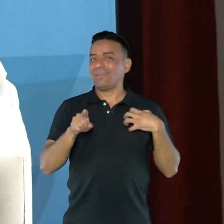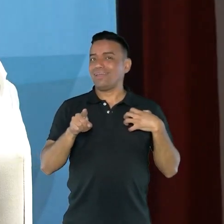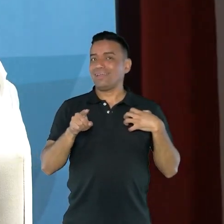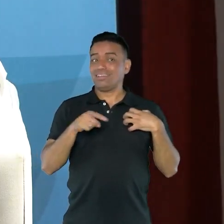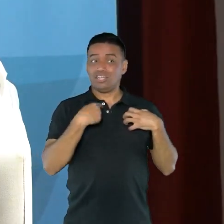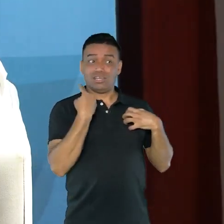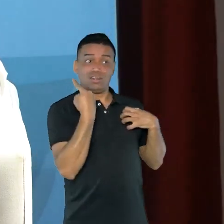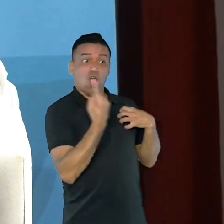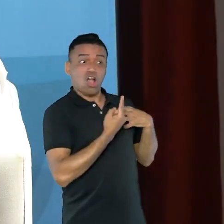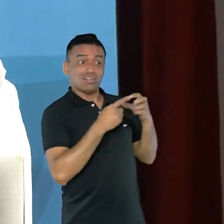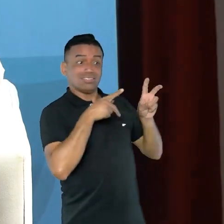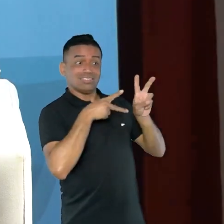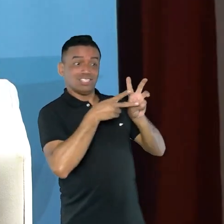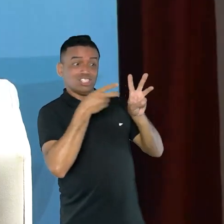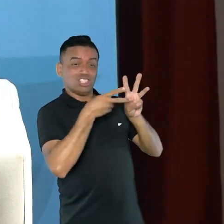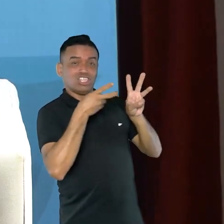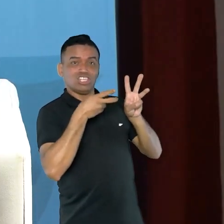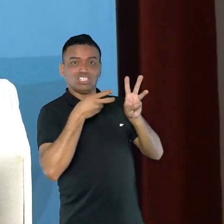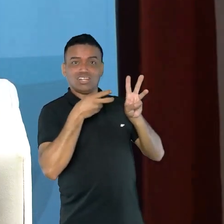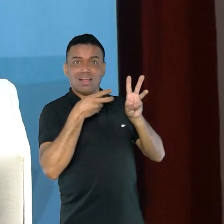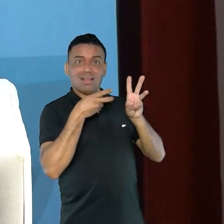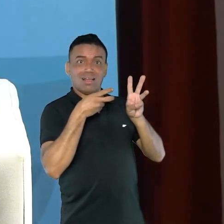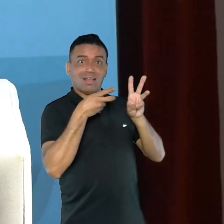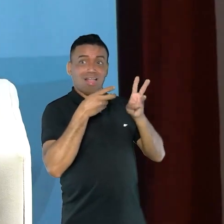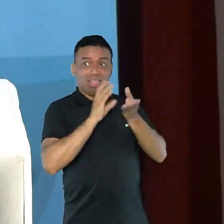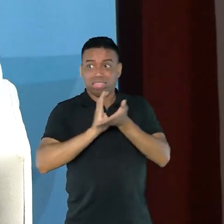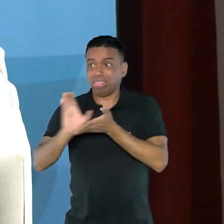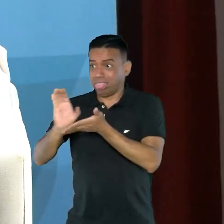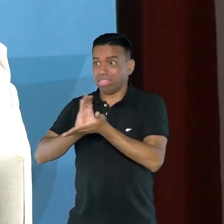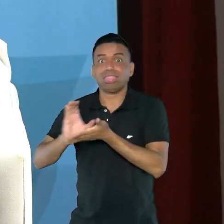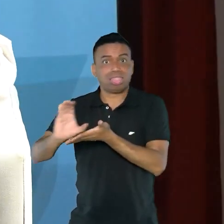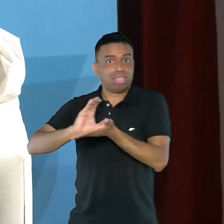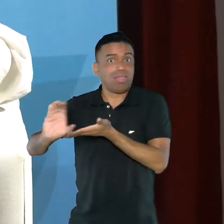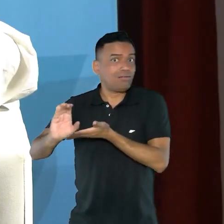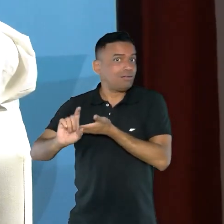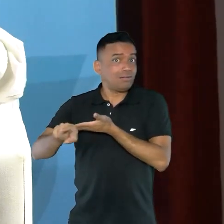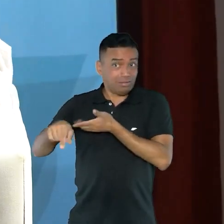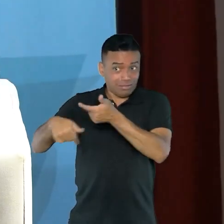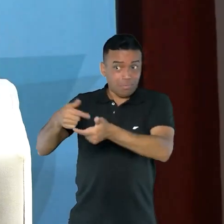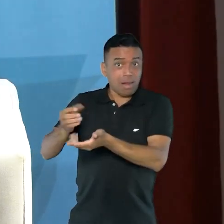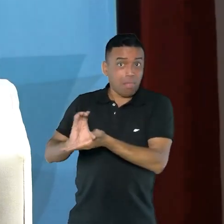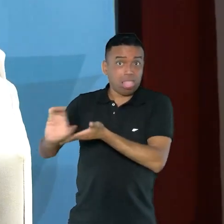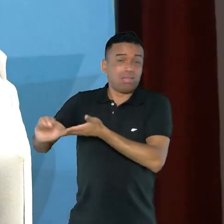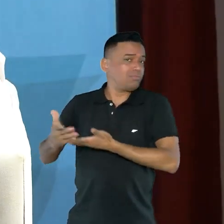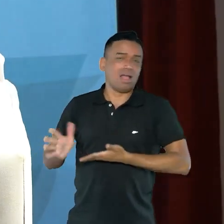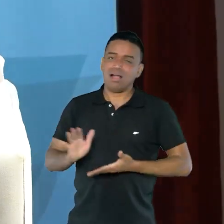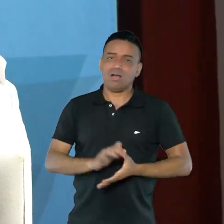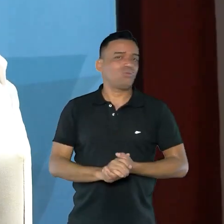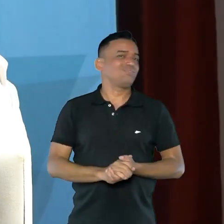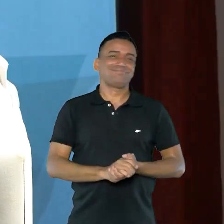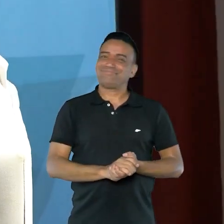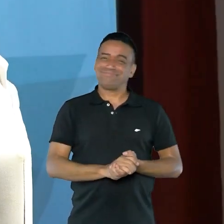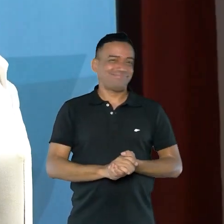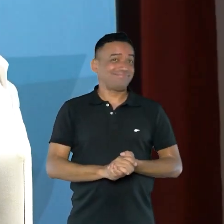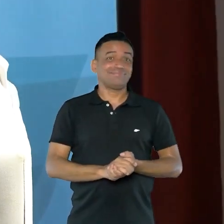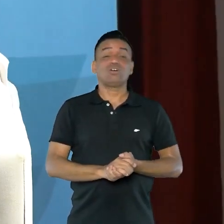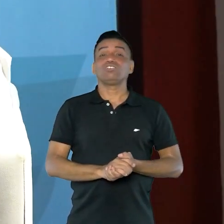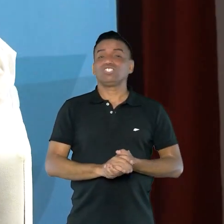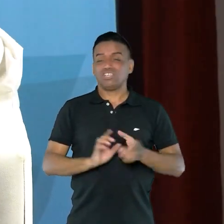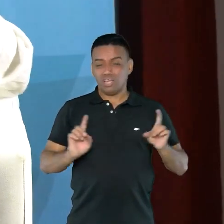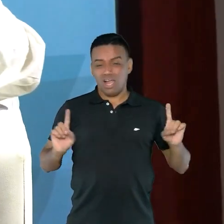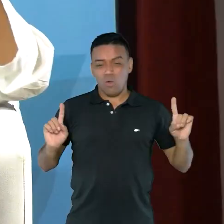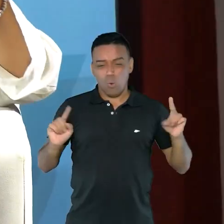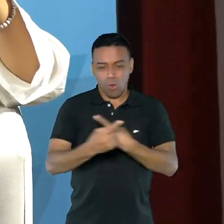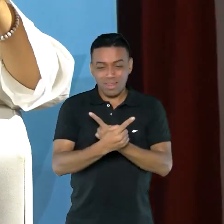ainda, trabalhar para a acumulação do lucro alheio. Então, se tinha uma inversão muito grande, que é